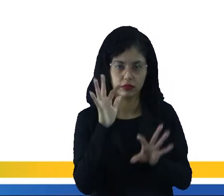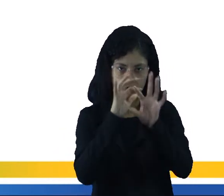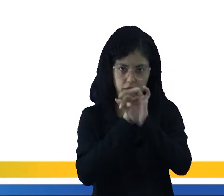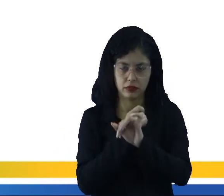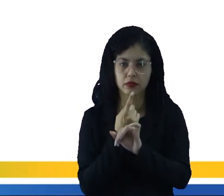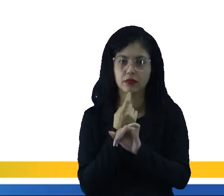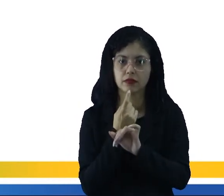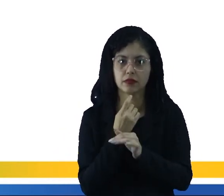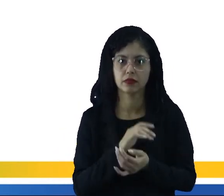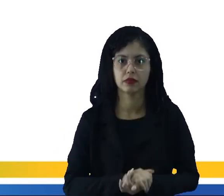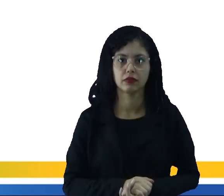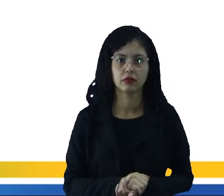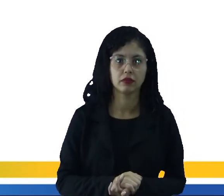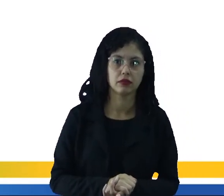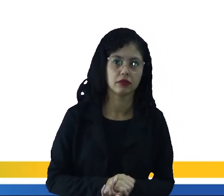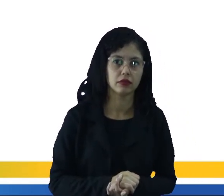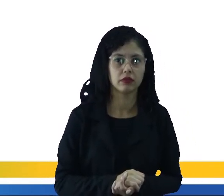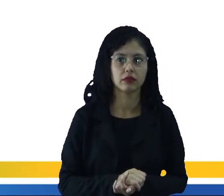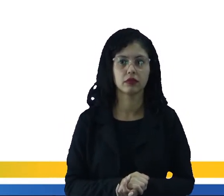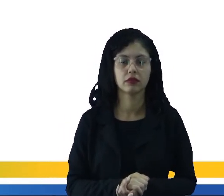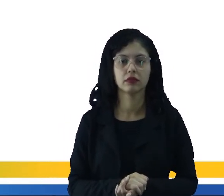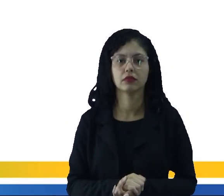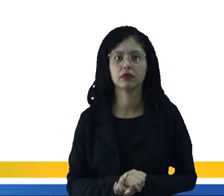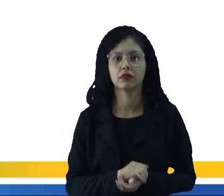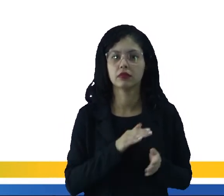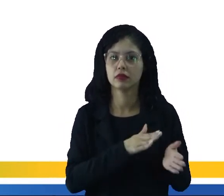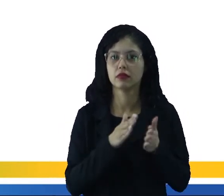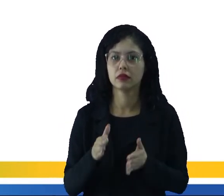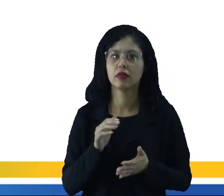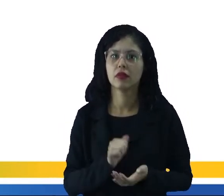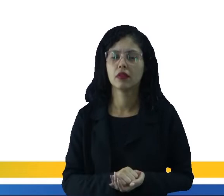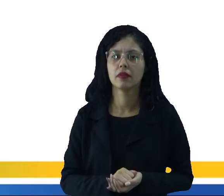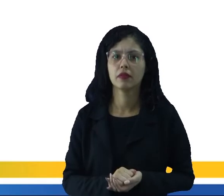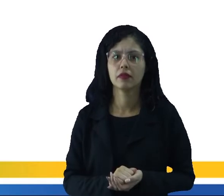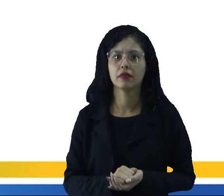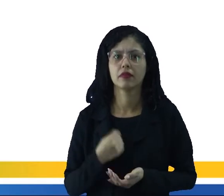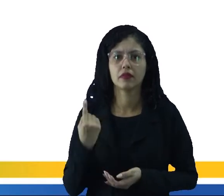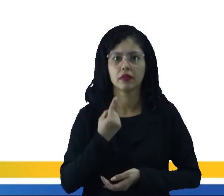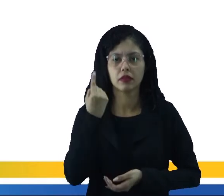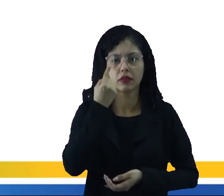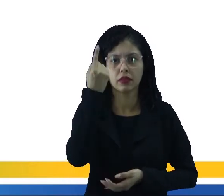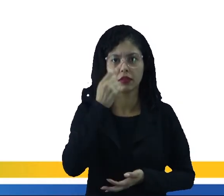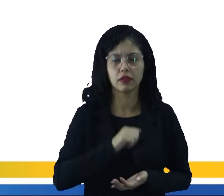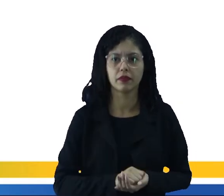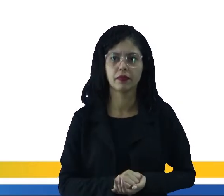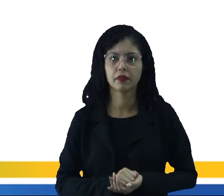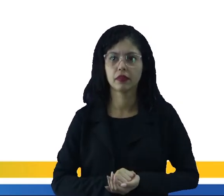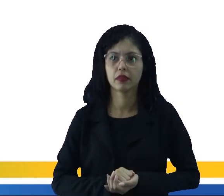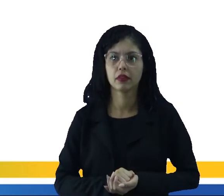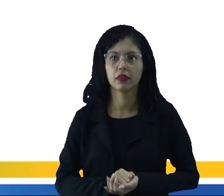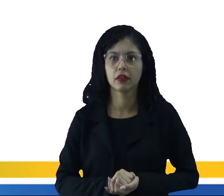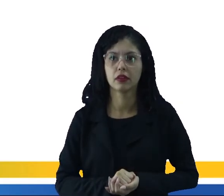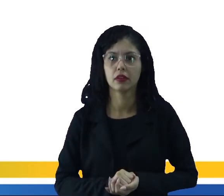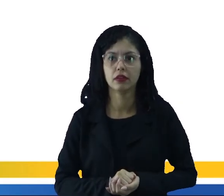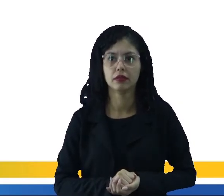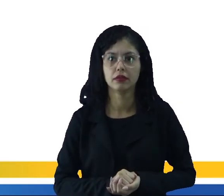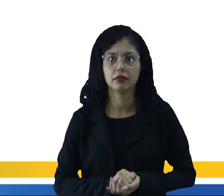coloração mais intensa para mostrar que ela é a parte com maior elevação.